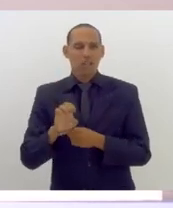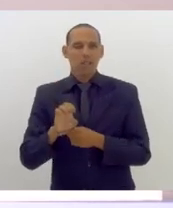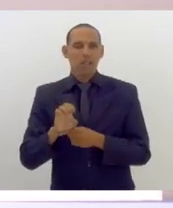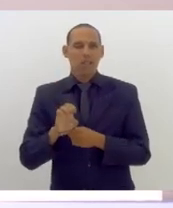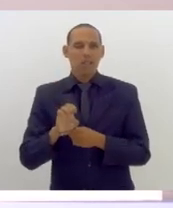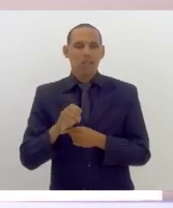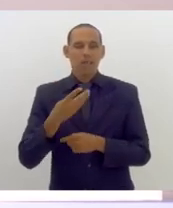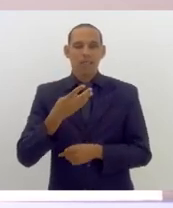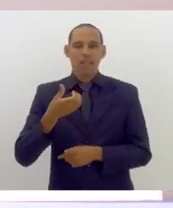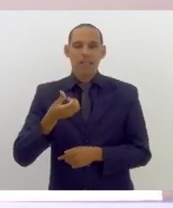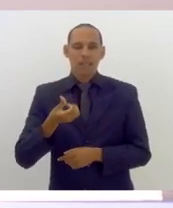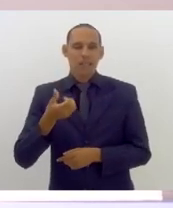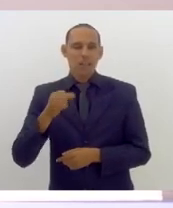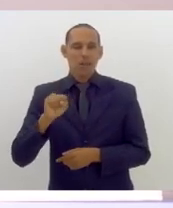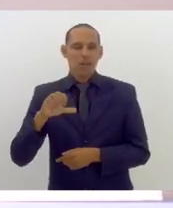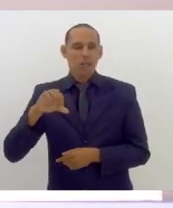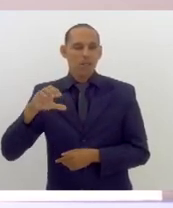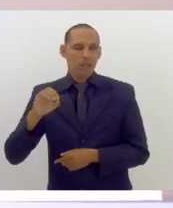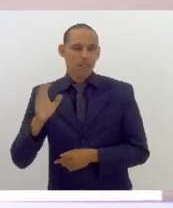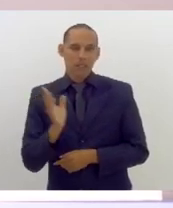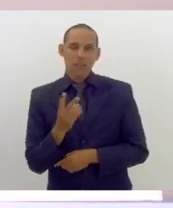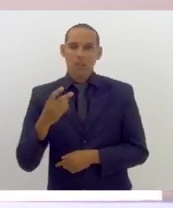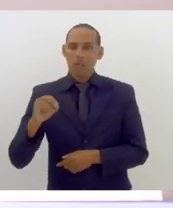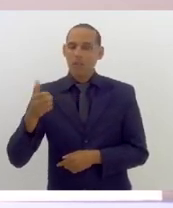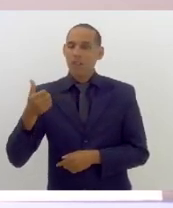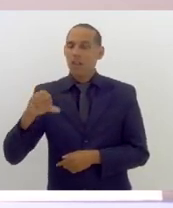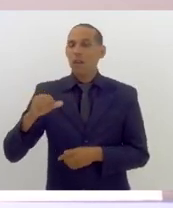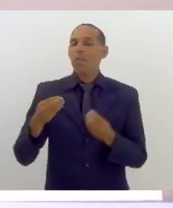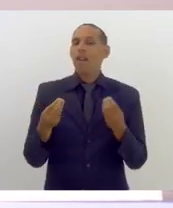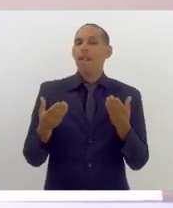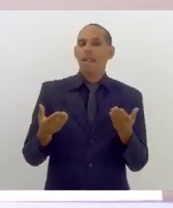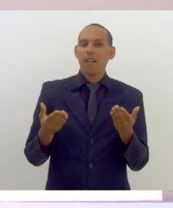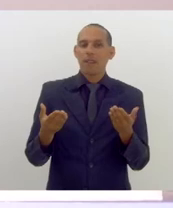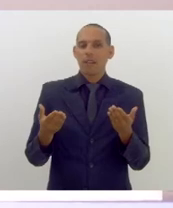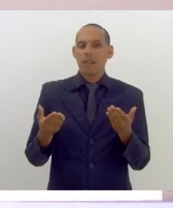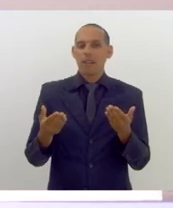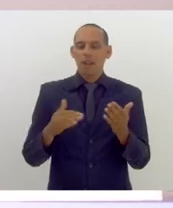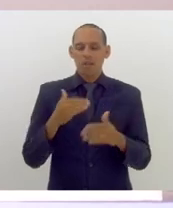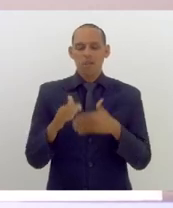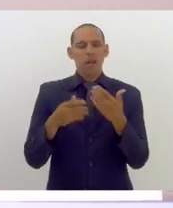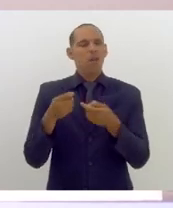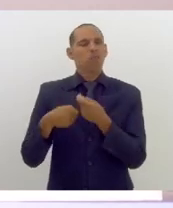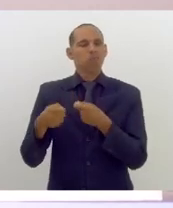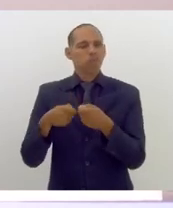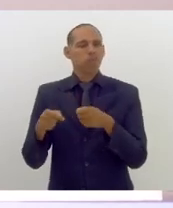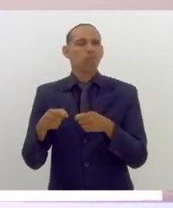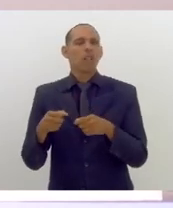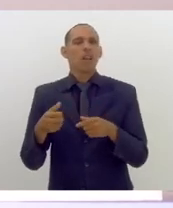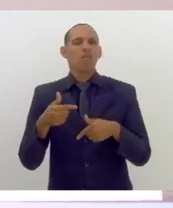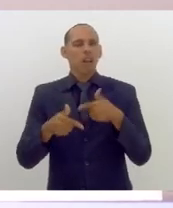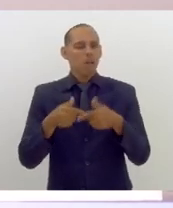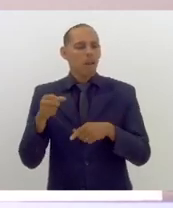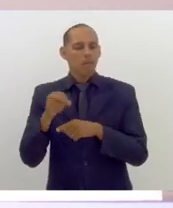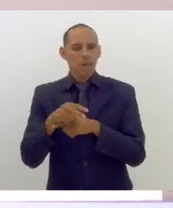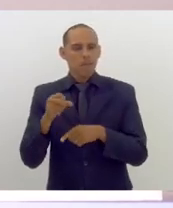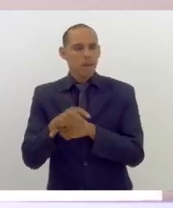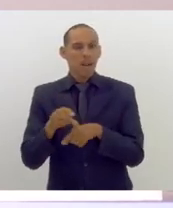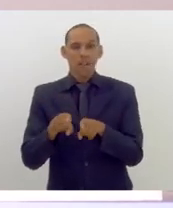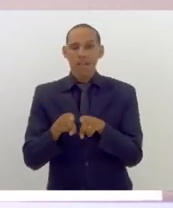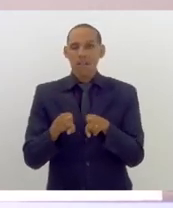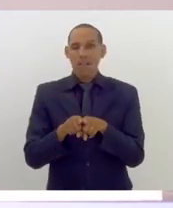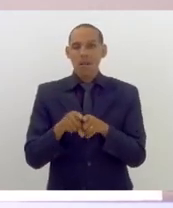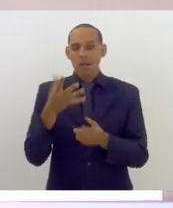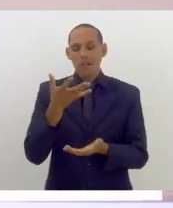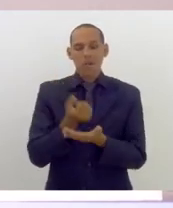46 890 2019 visando não apenas envolvimento econômico e gerações de emprego no estado mas também a garantia